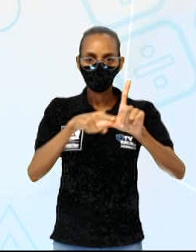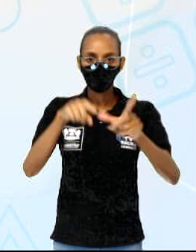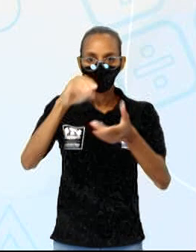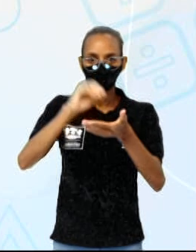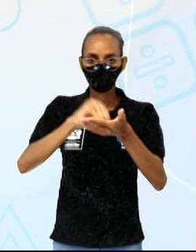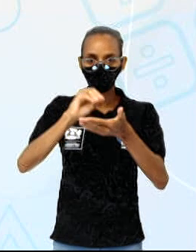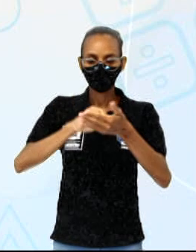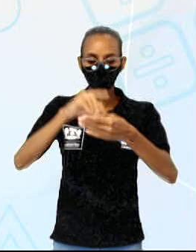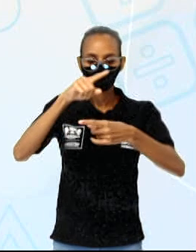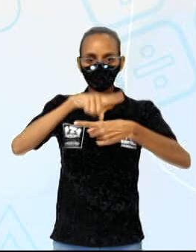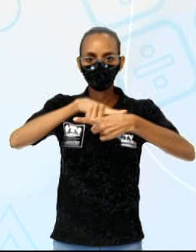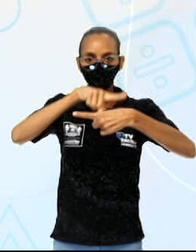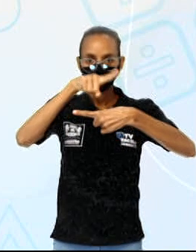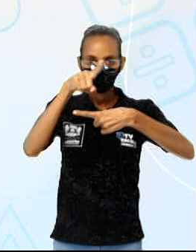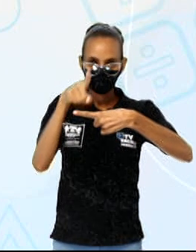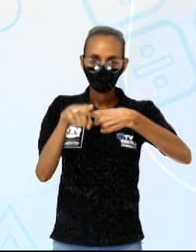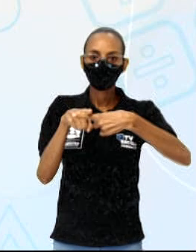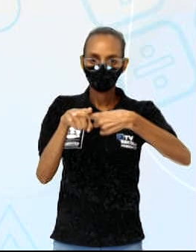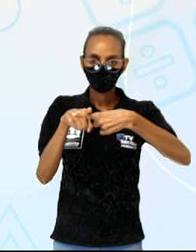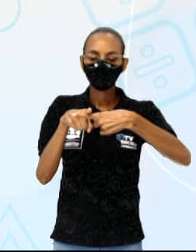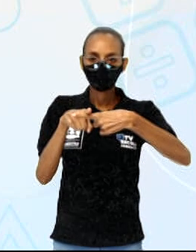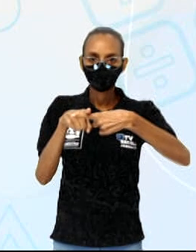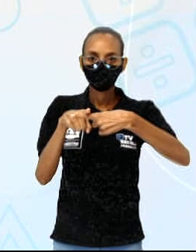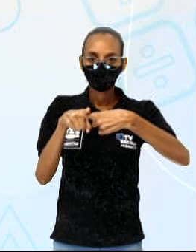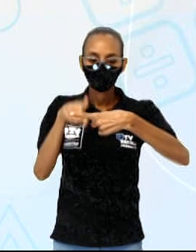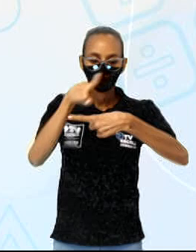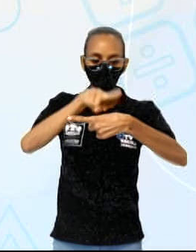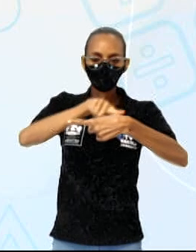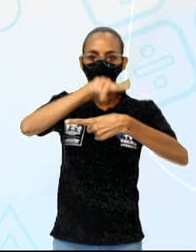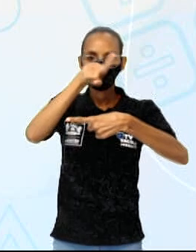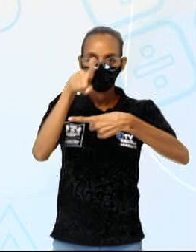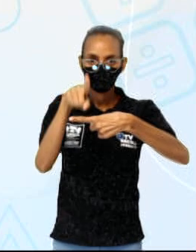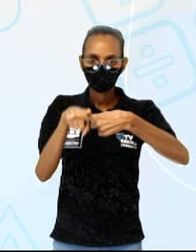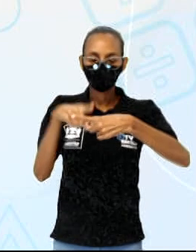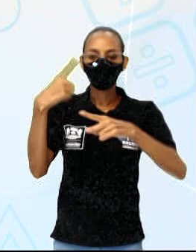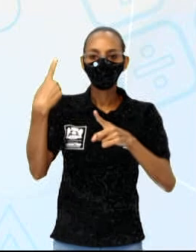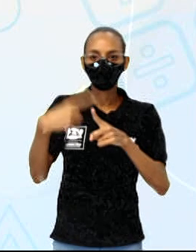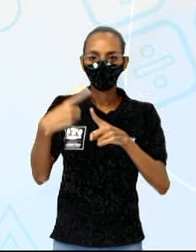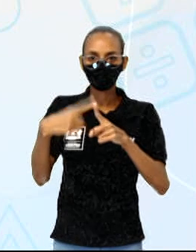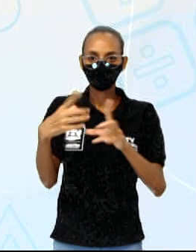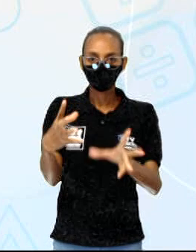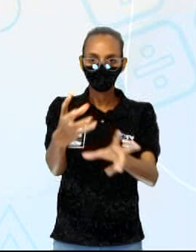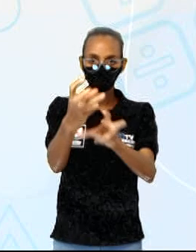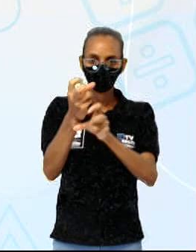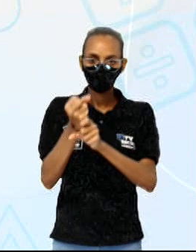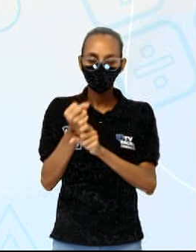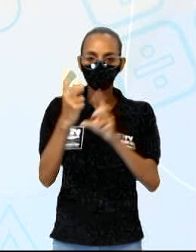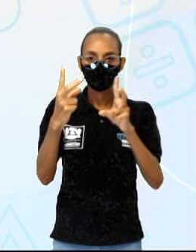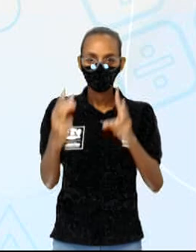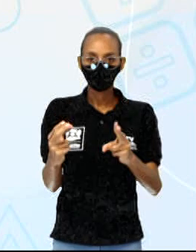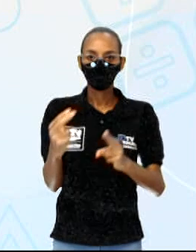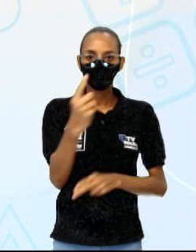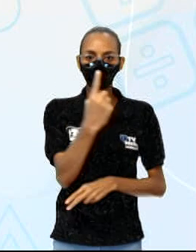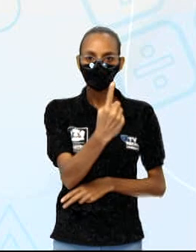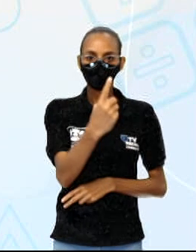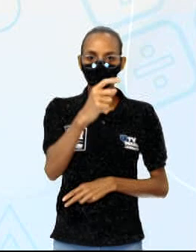suplementares, ou seja, a soma entre eles é igual a